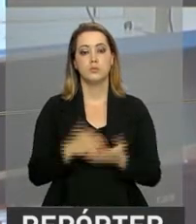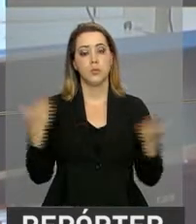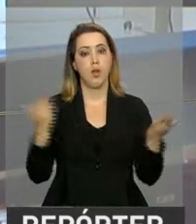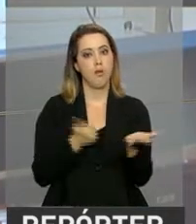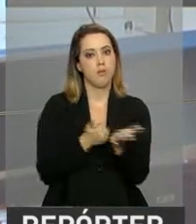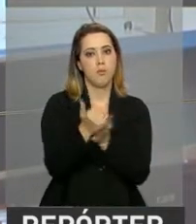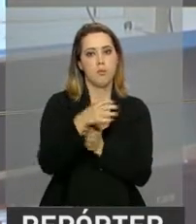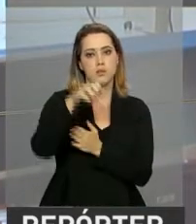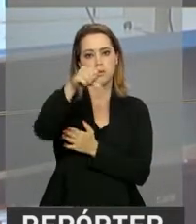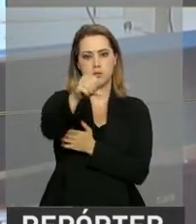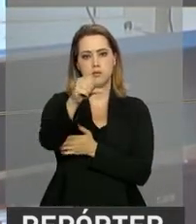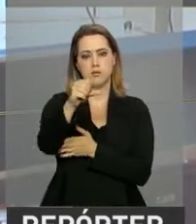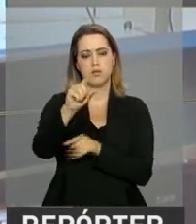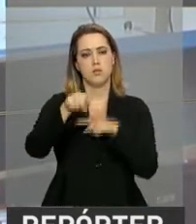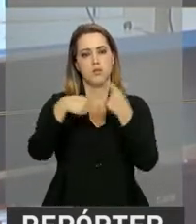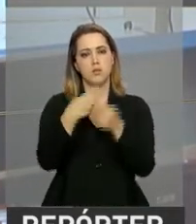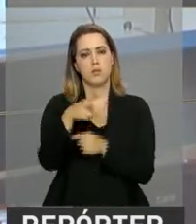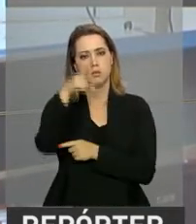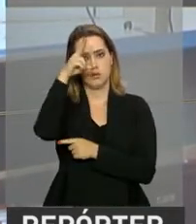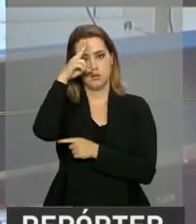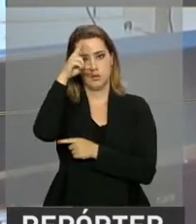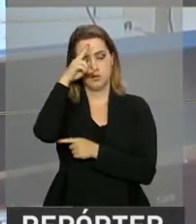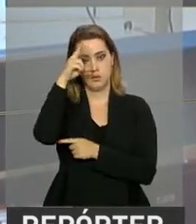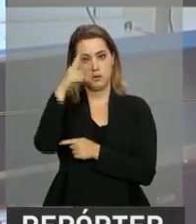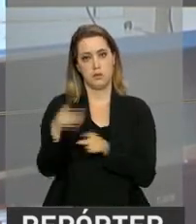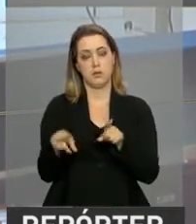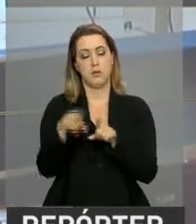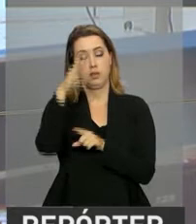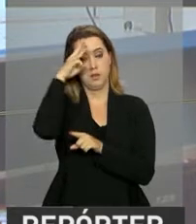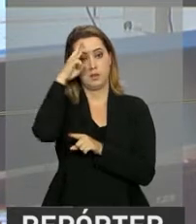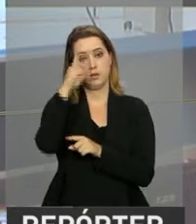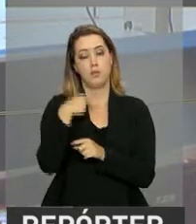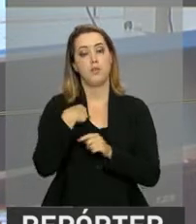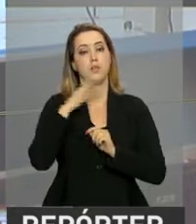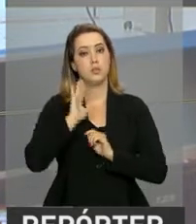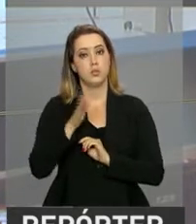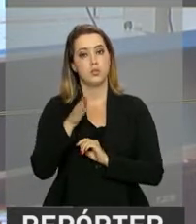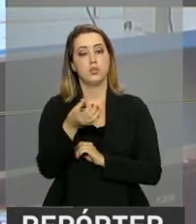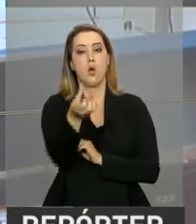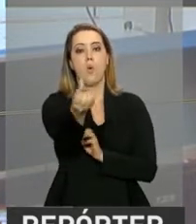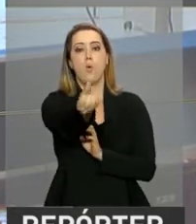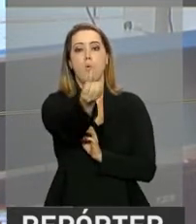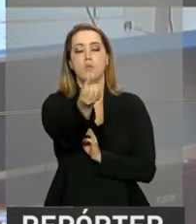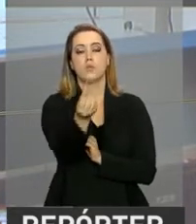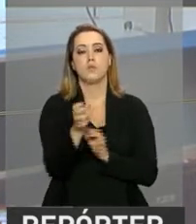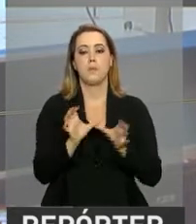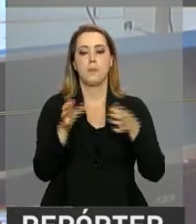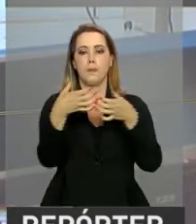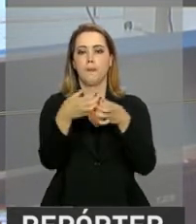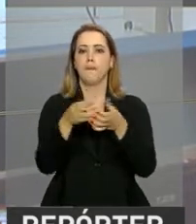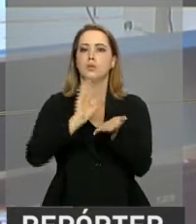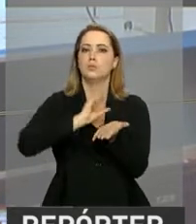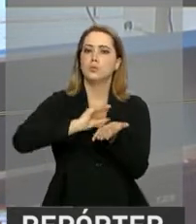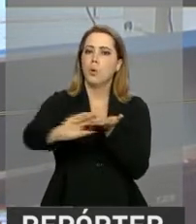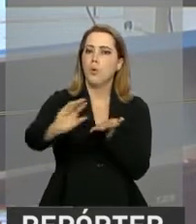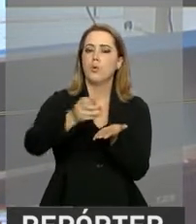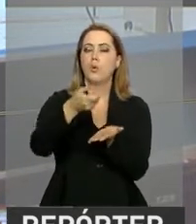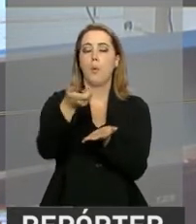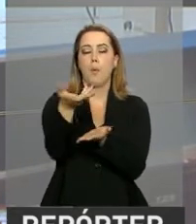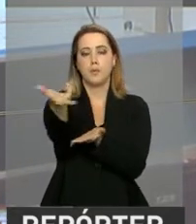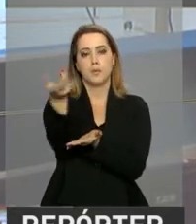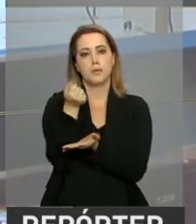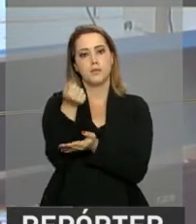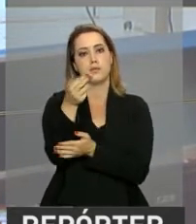a partir das 9 horas da próxima terça-feira estará disponível para consulta o sexto lote de restituição do imposto de renda 2016